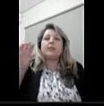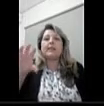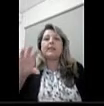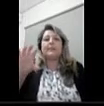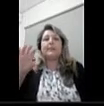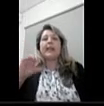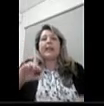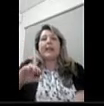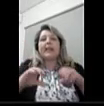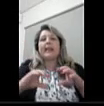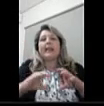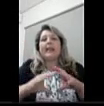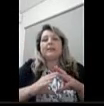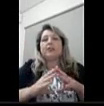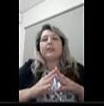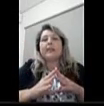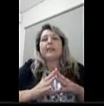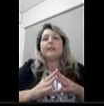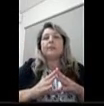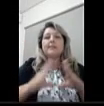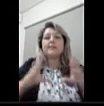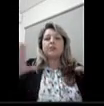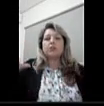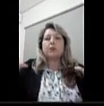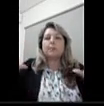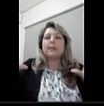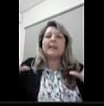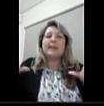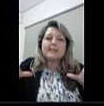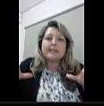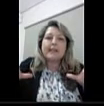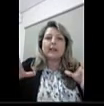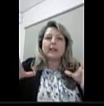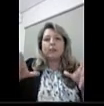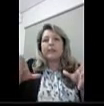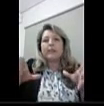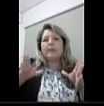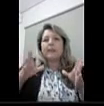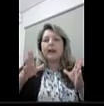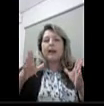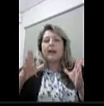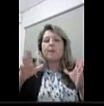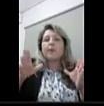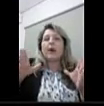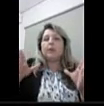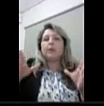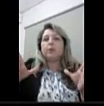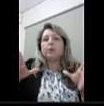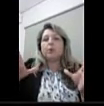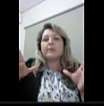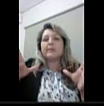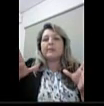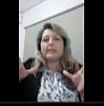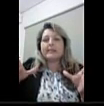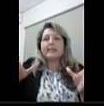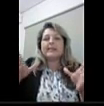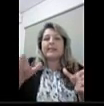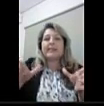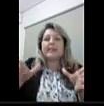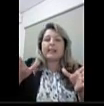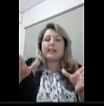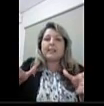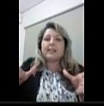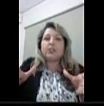isso é que a gente fala, não existe uma receita única para o aluno com dislexia.